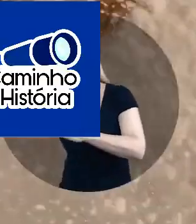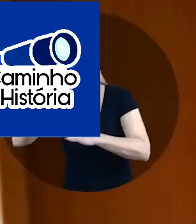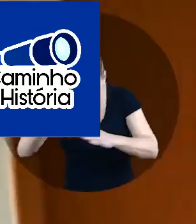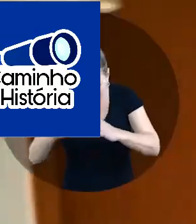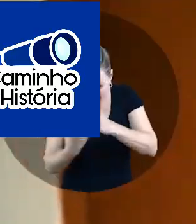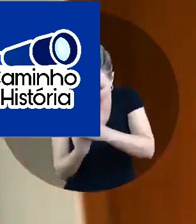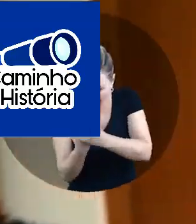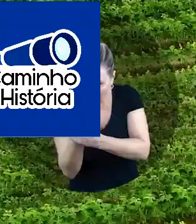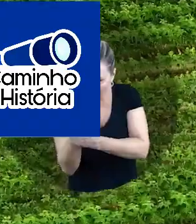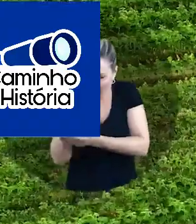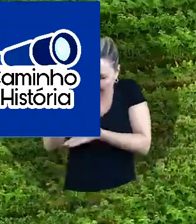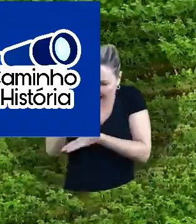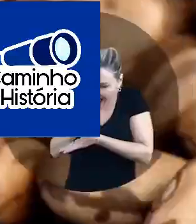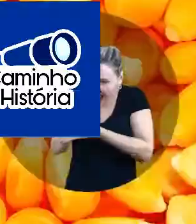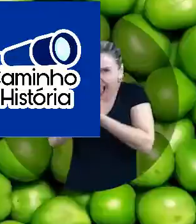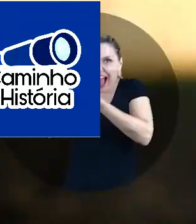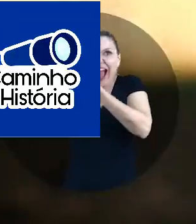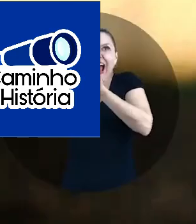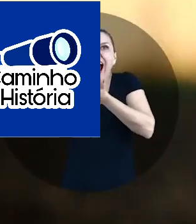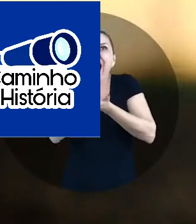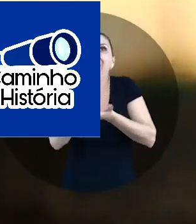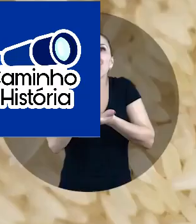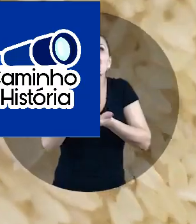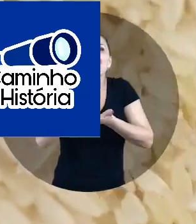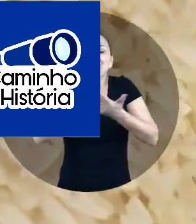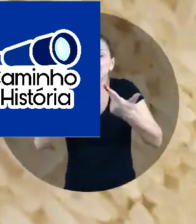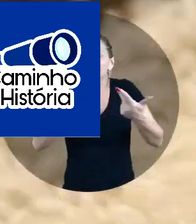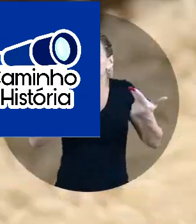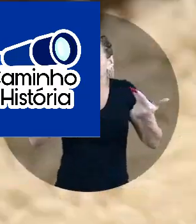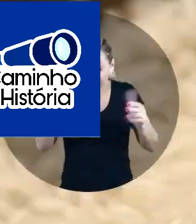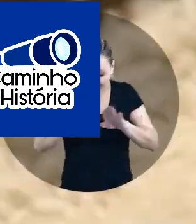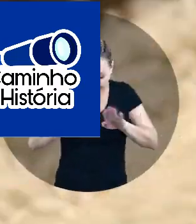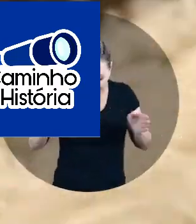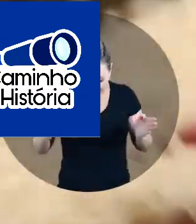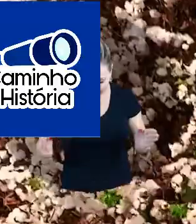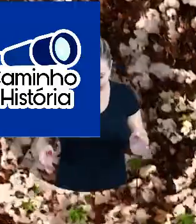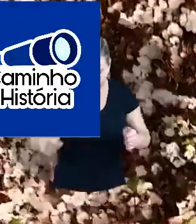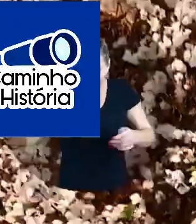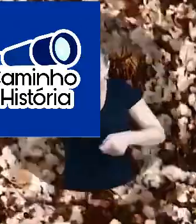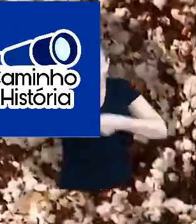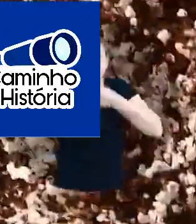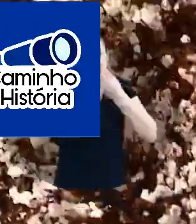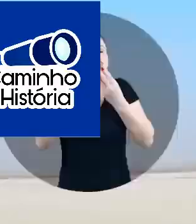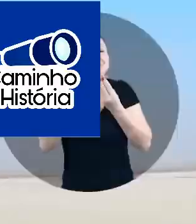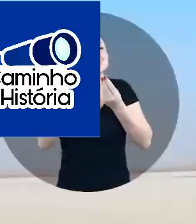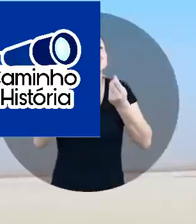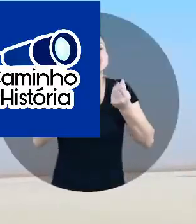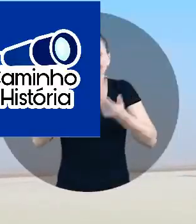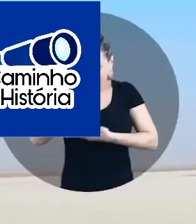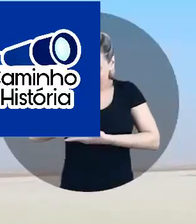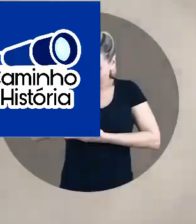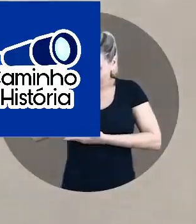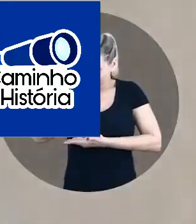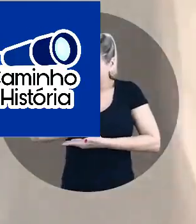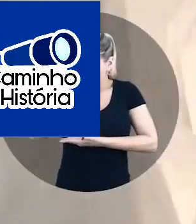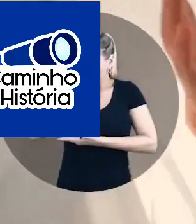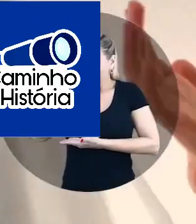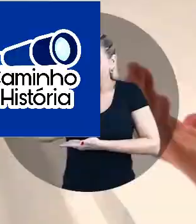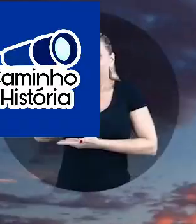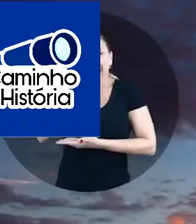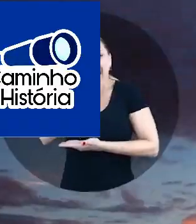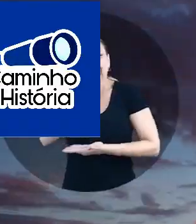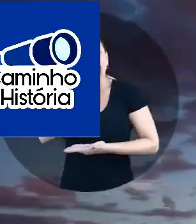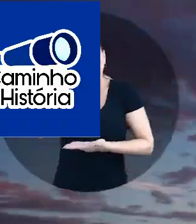Oh, é tudo que vem lá do chão, que chega na mesa, na mão, na sua